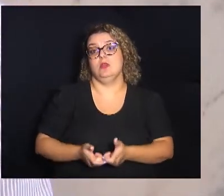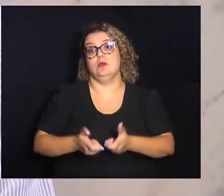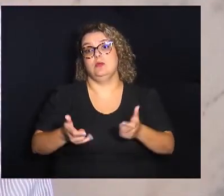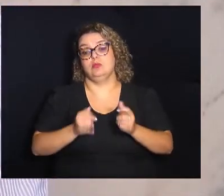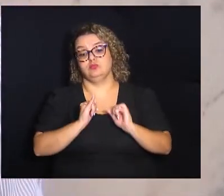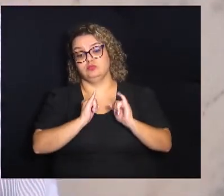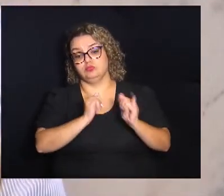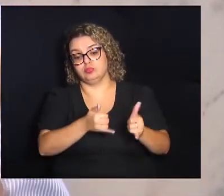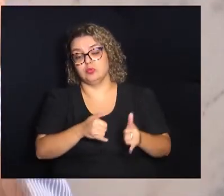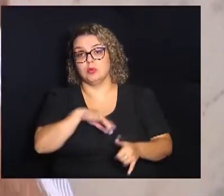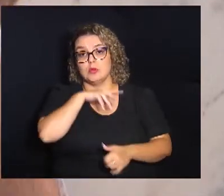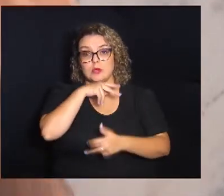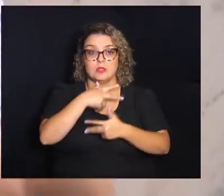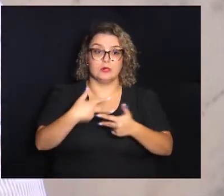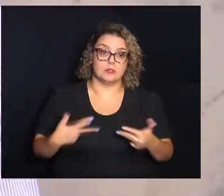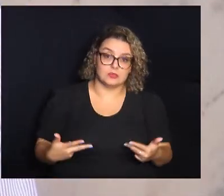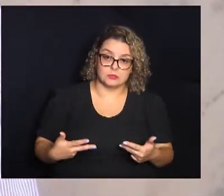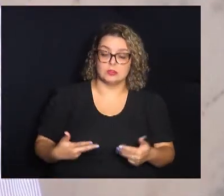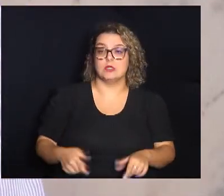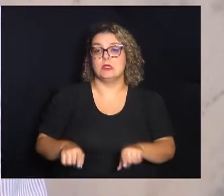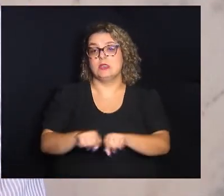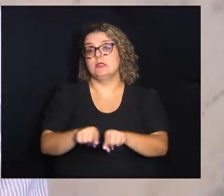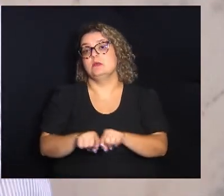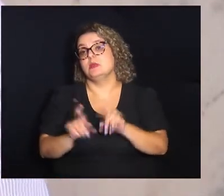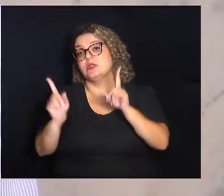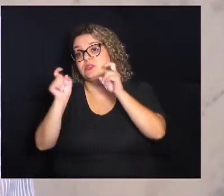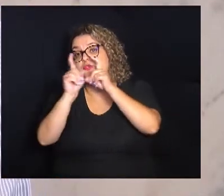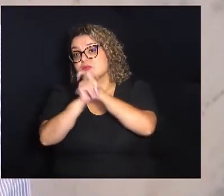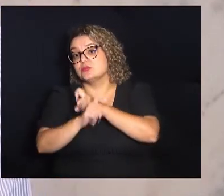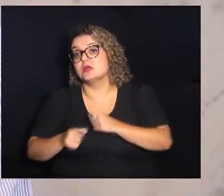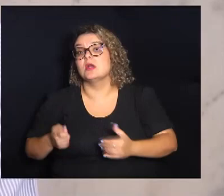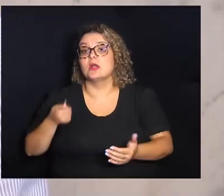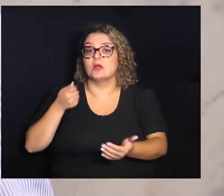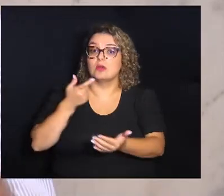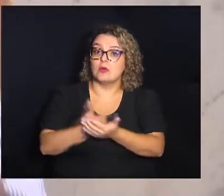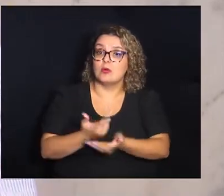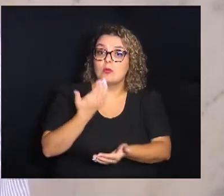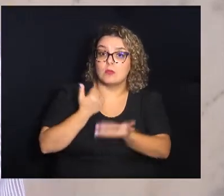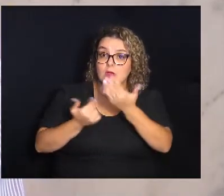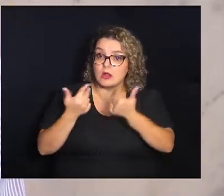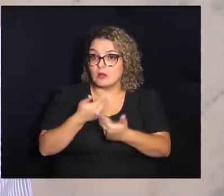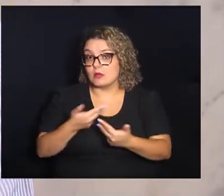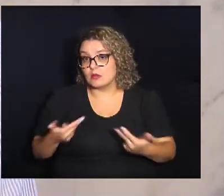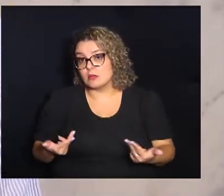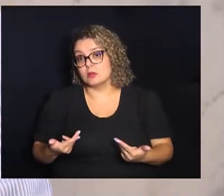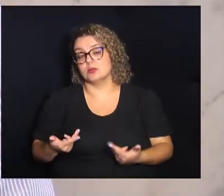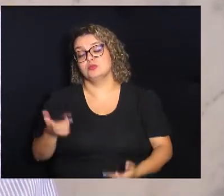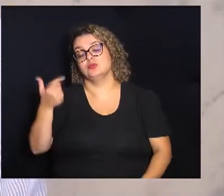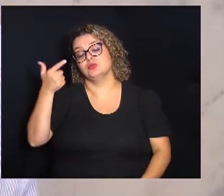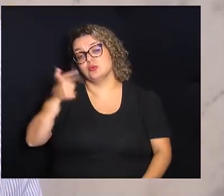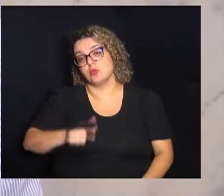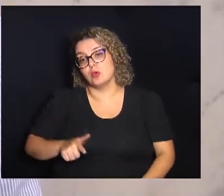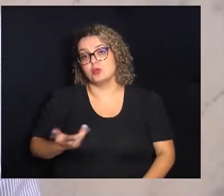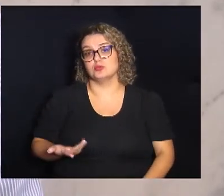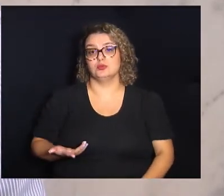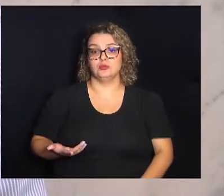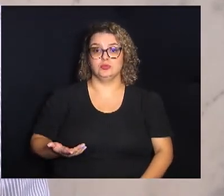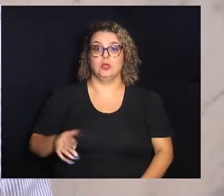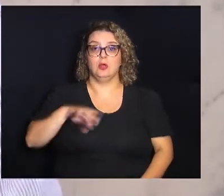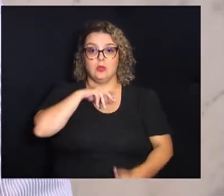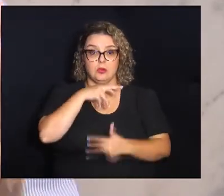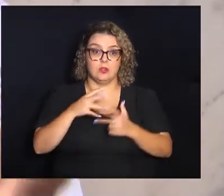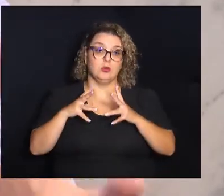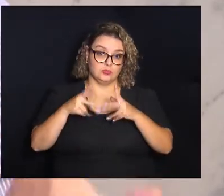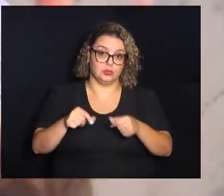de animais e também dificuldade das pessoas em comprar rações, em manter os seus animais com tudo que eles